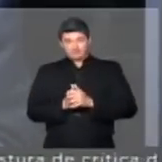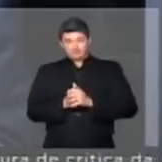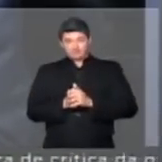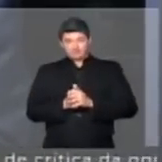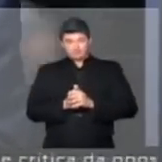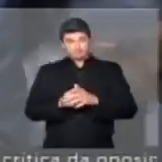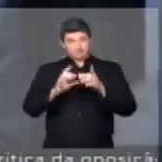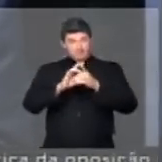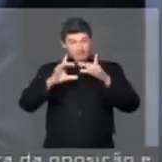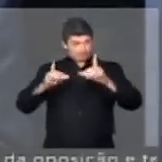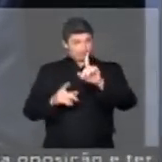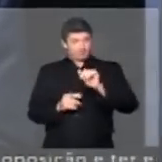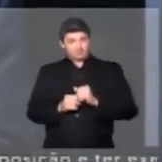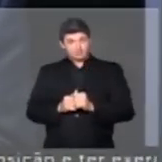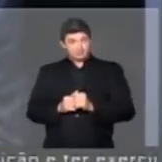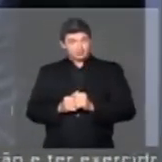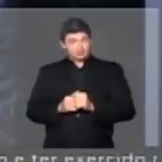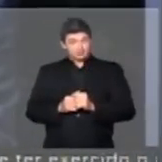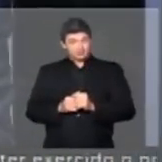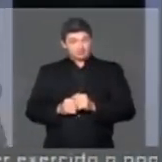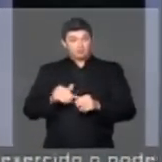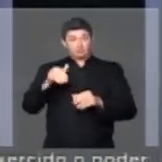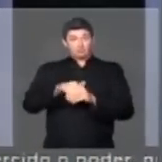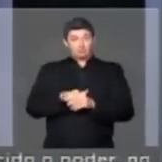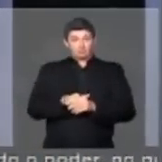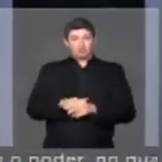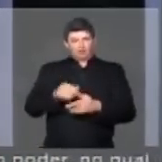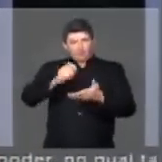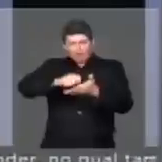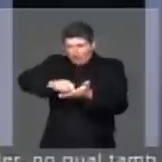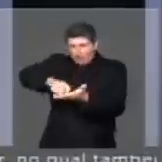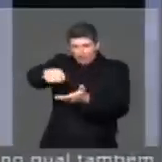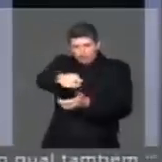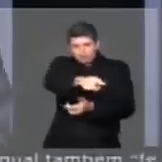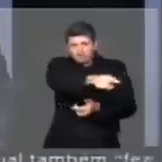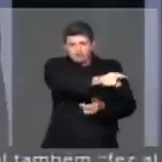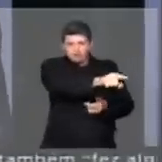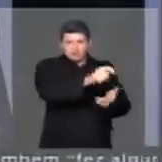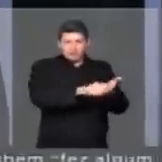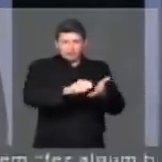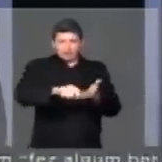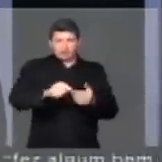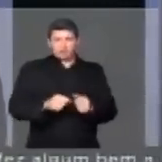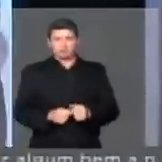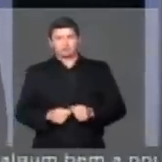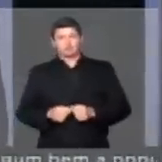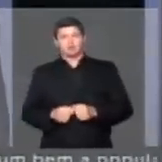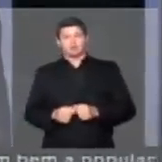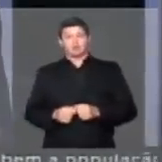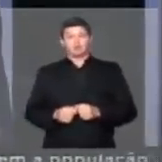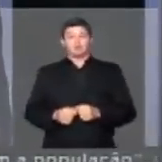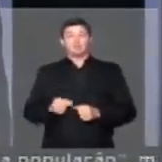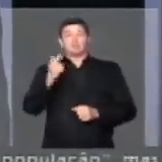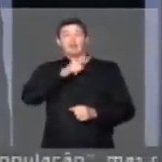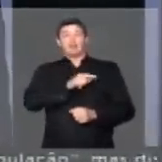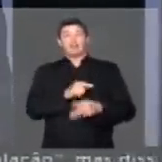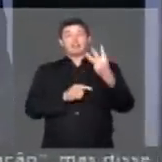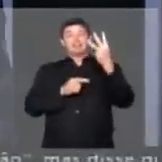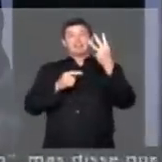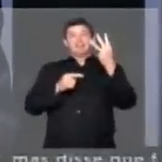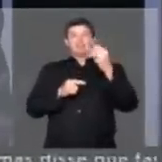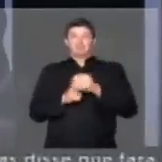A democracia tem um voto. Anotem o placar. Nós vamos ganhar por 3 votos.